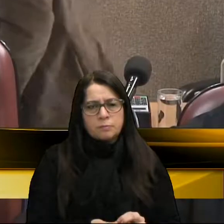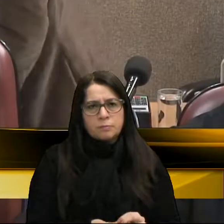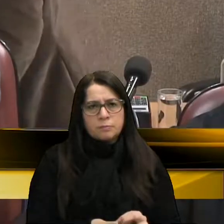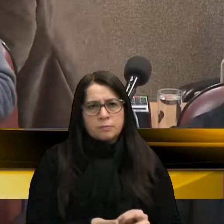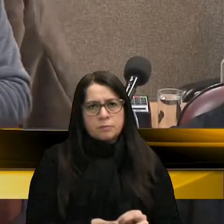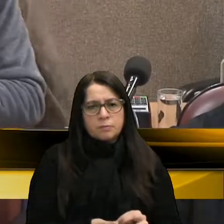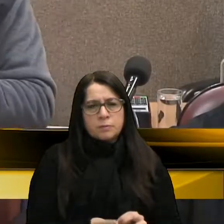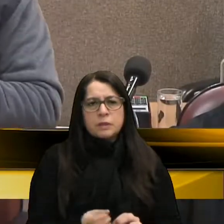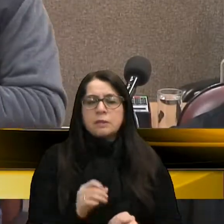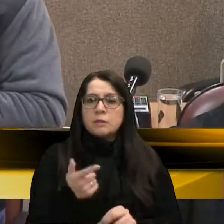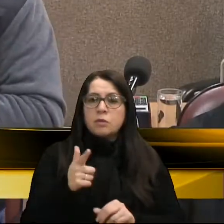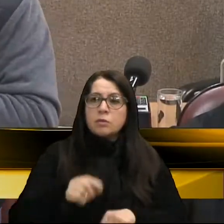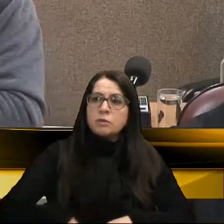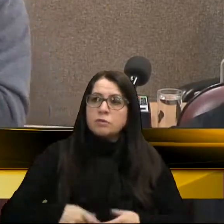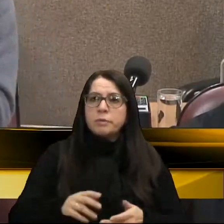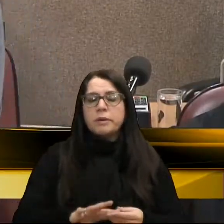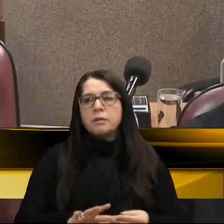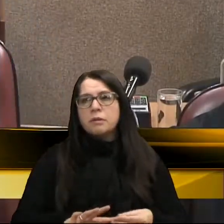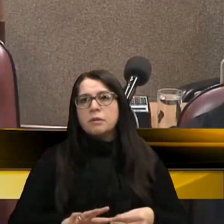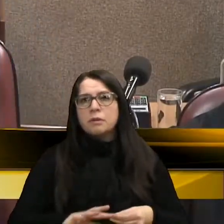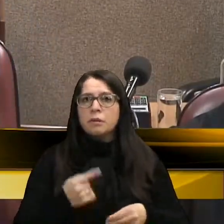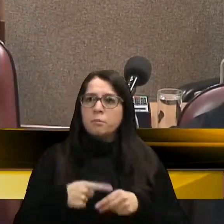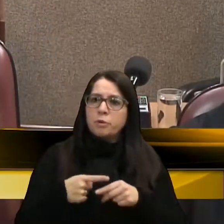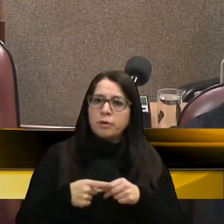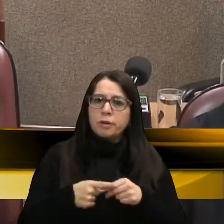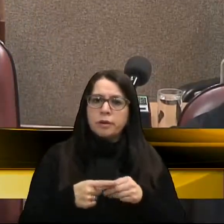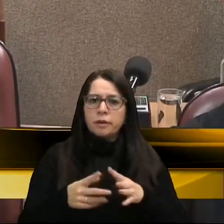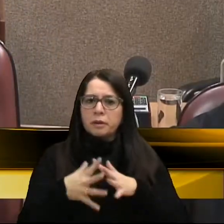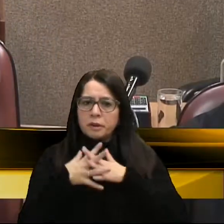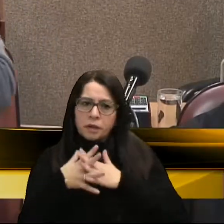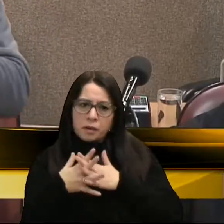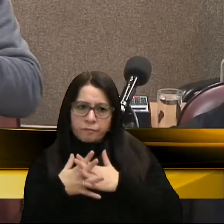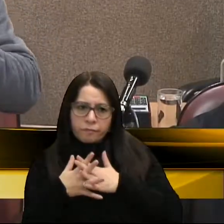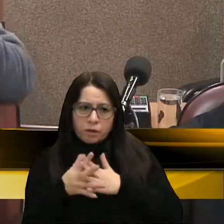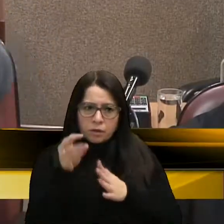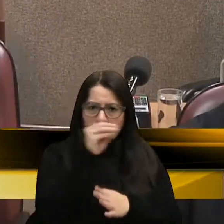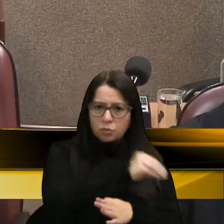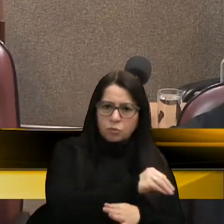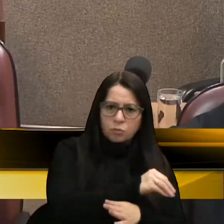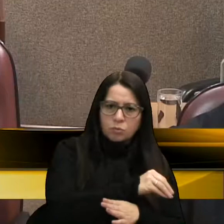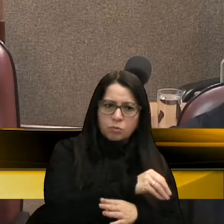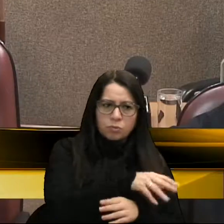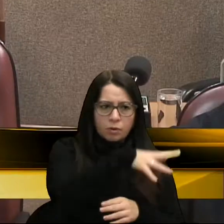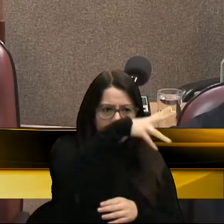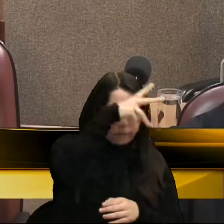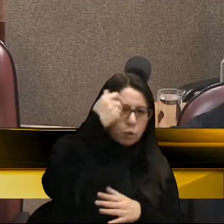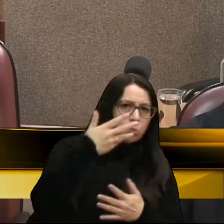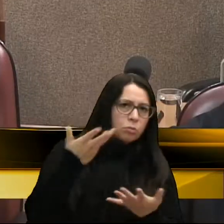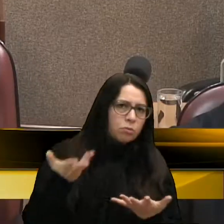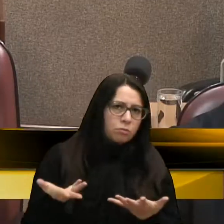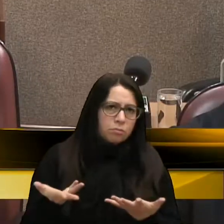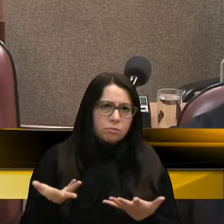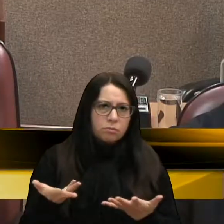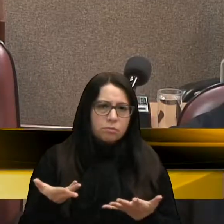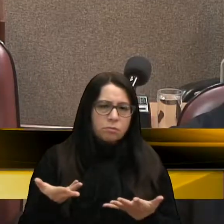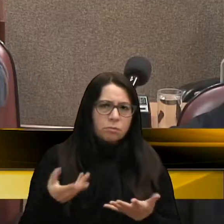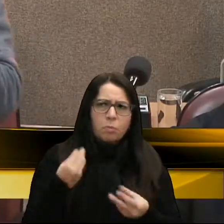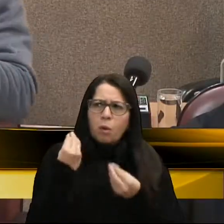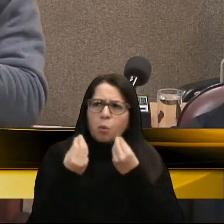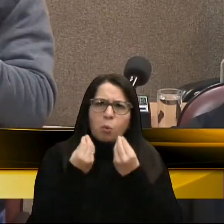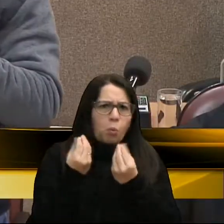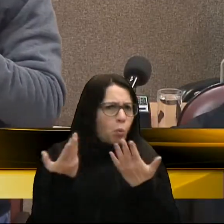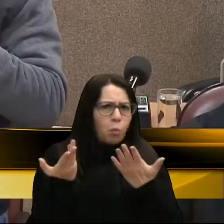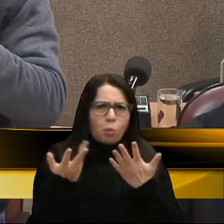Aí, se não causa despesa, é porque está interferindo no outro poder. Mas como